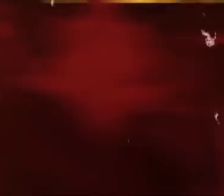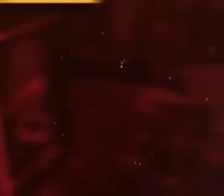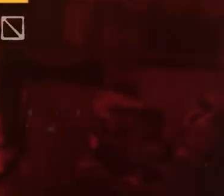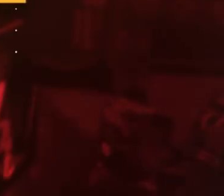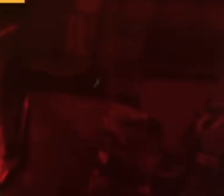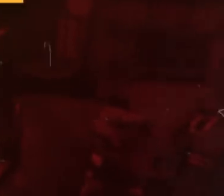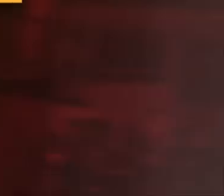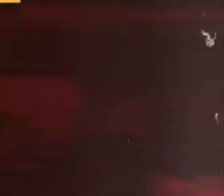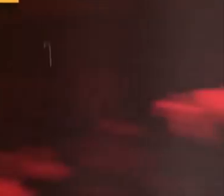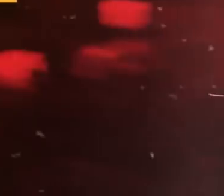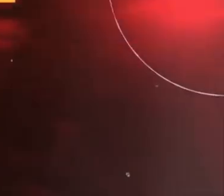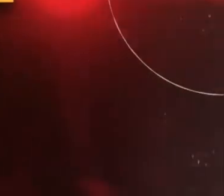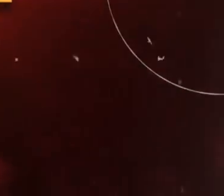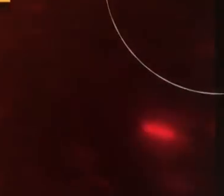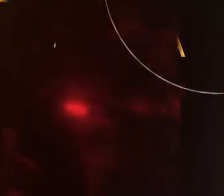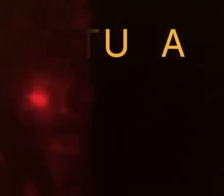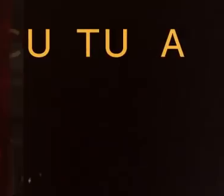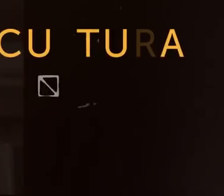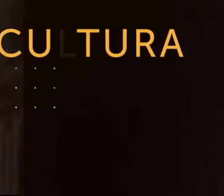e